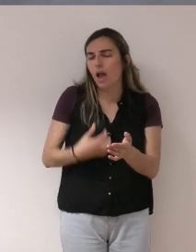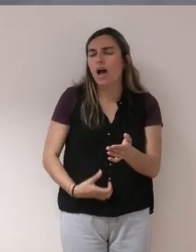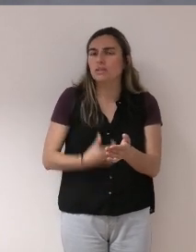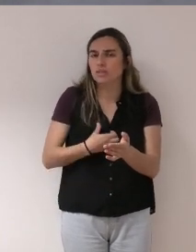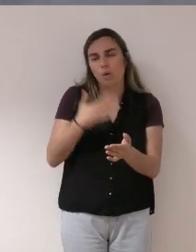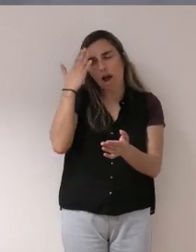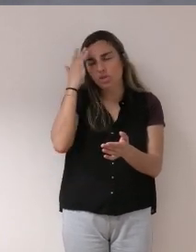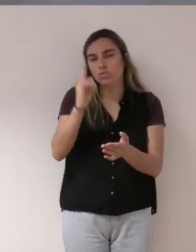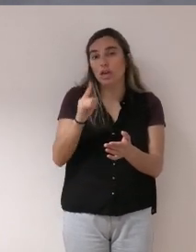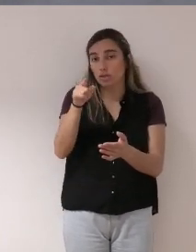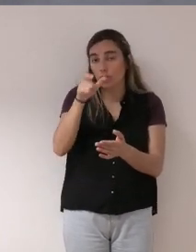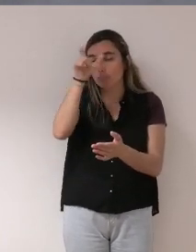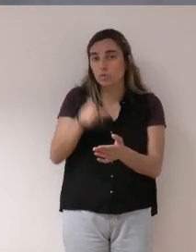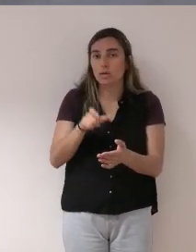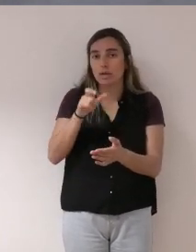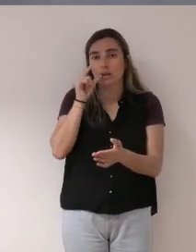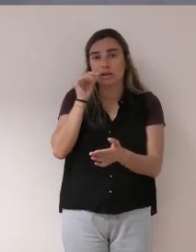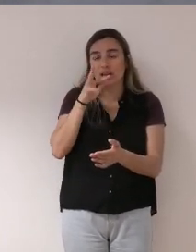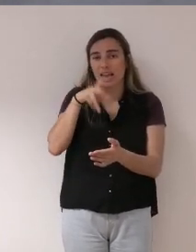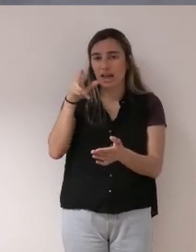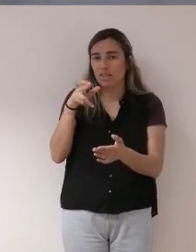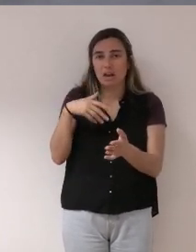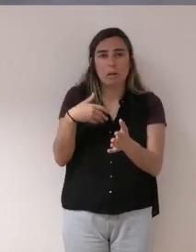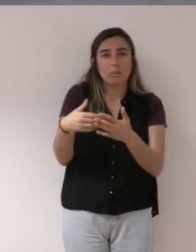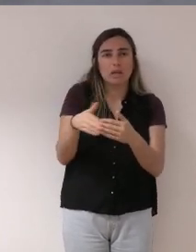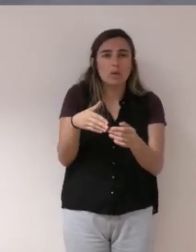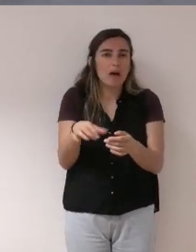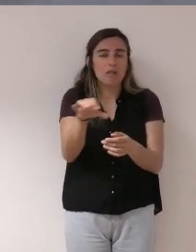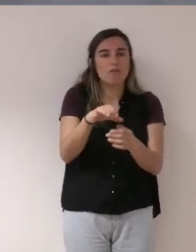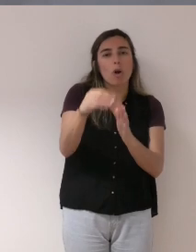sensação que o Helder é relativamente indiferente à noção de estilo.